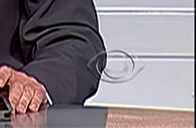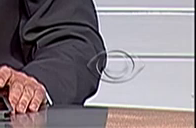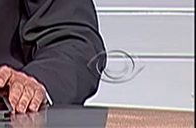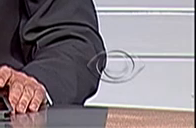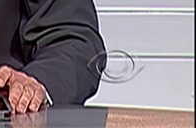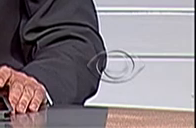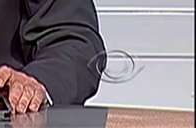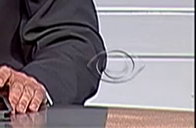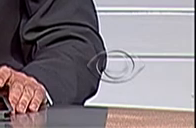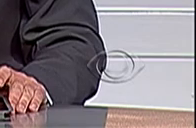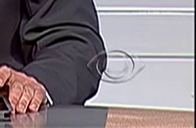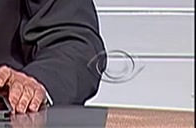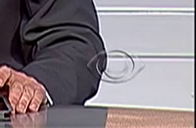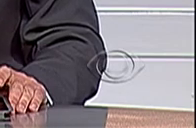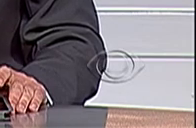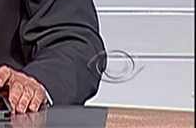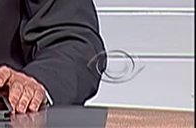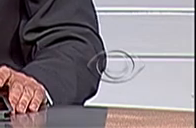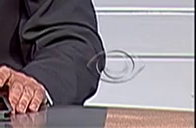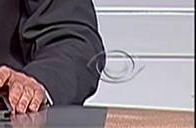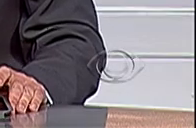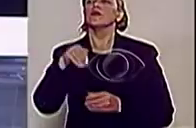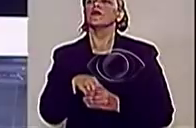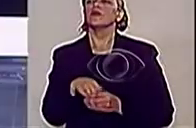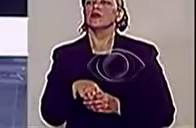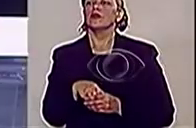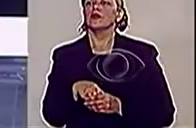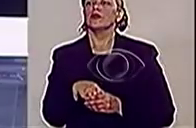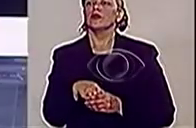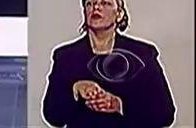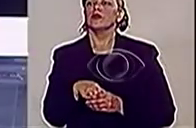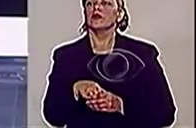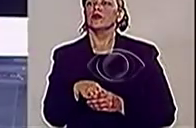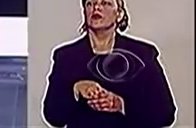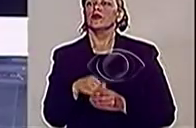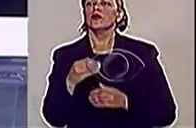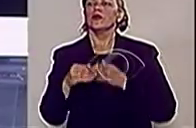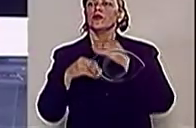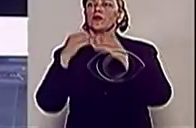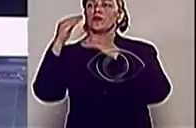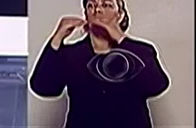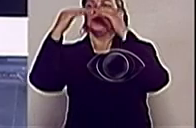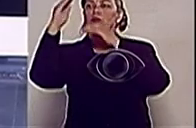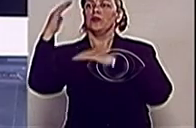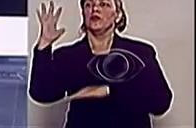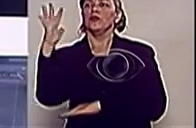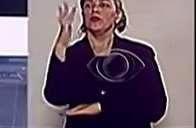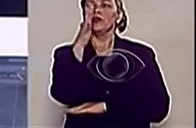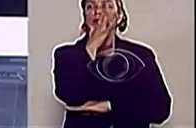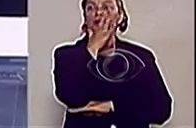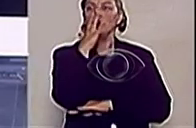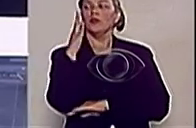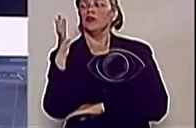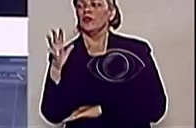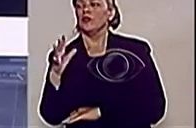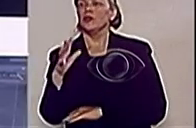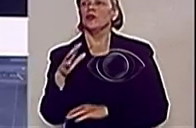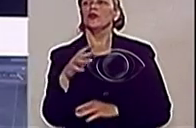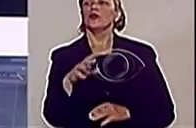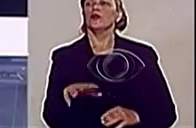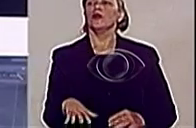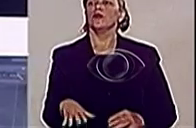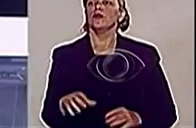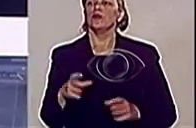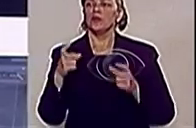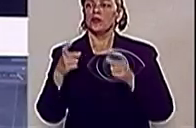candidatos à Prefeitura de São José dos Campos. A obra de revitalização do centro da cidade tem causado muita polêmica. A